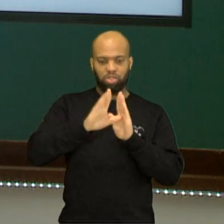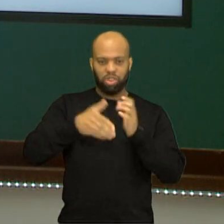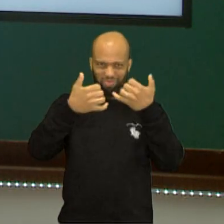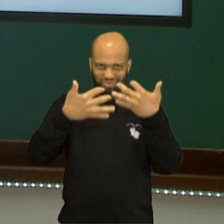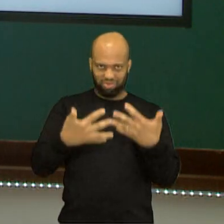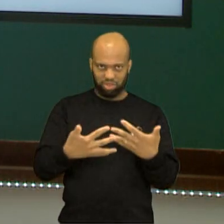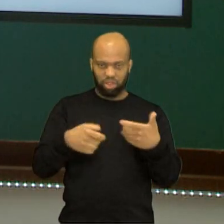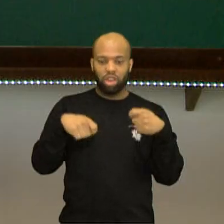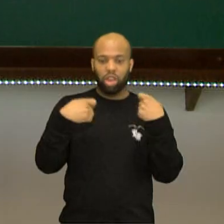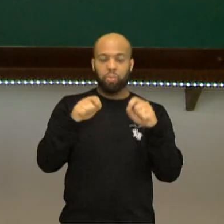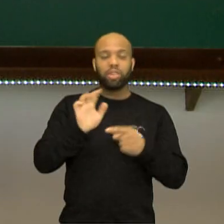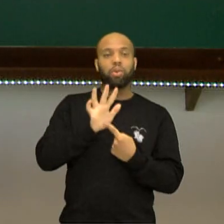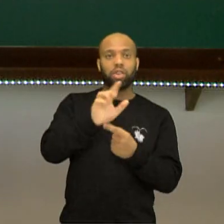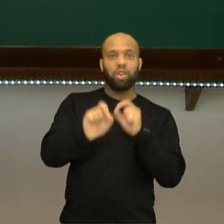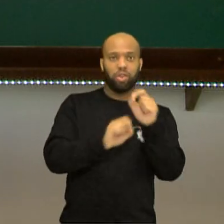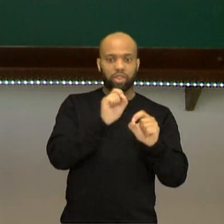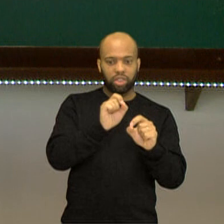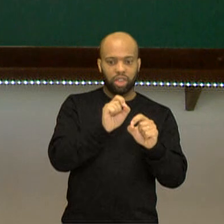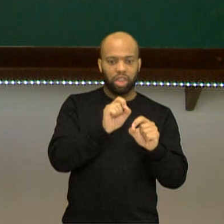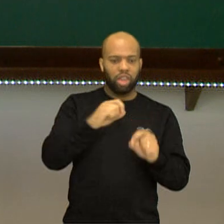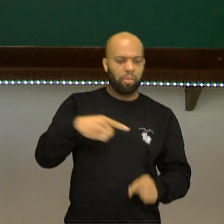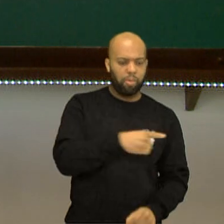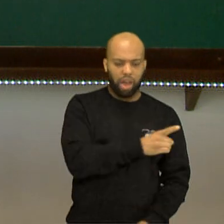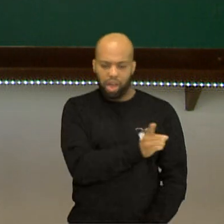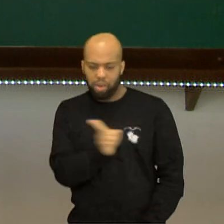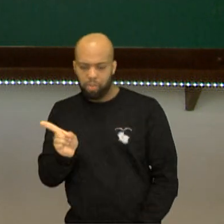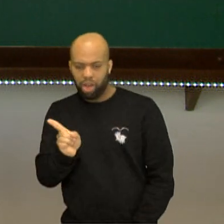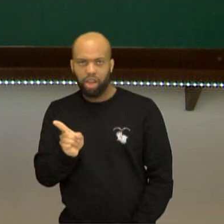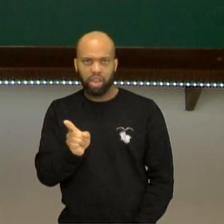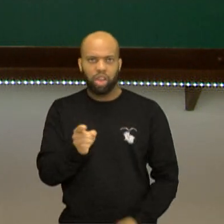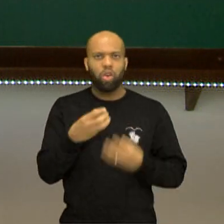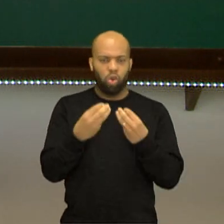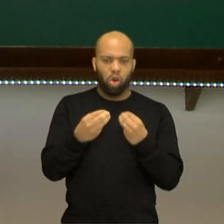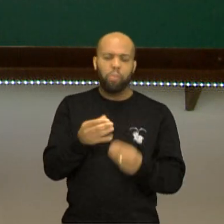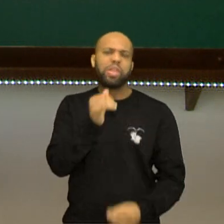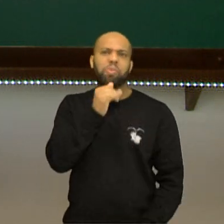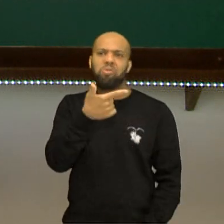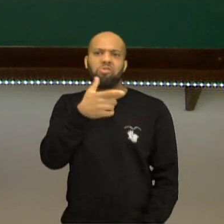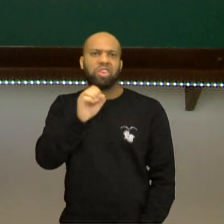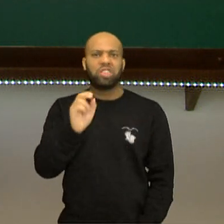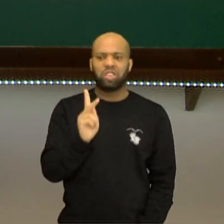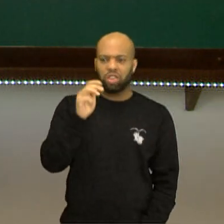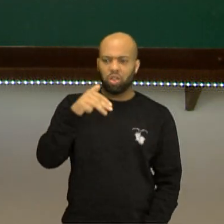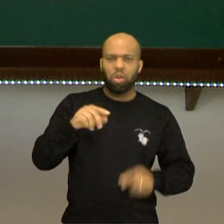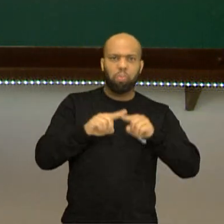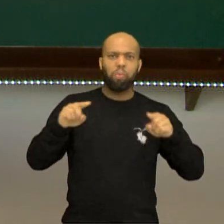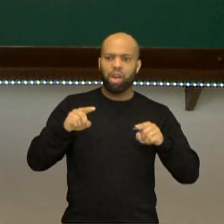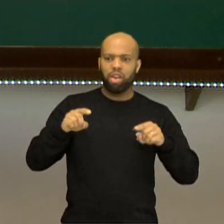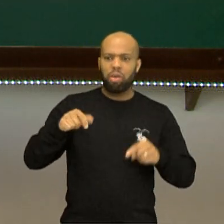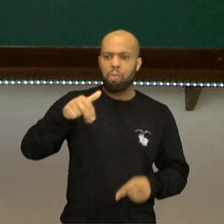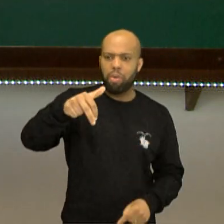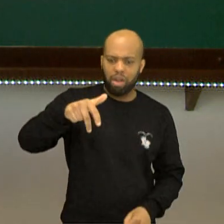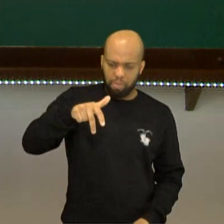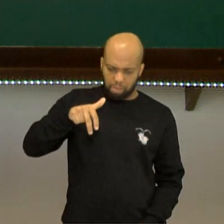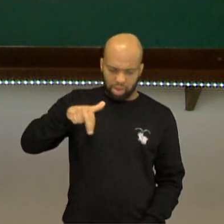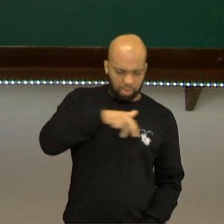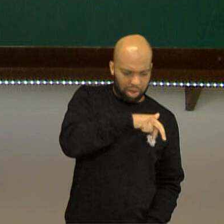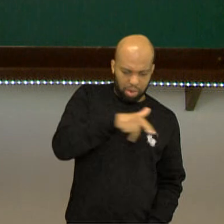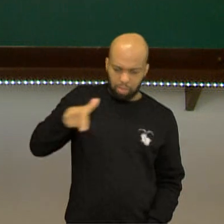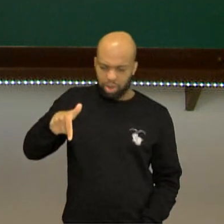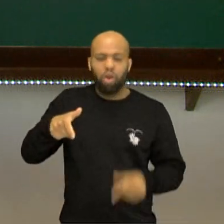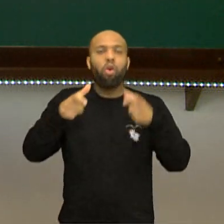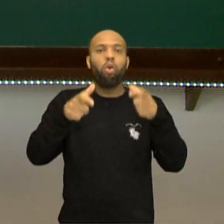precisa indicar direção e sentido, ou seja, andar 20 quilômetros à toa não adianta nada, certo? Então a gente precisa, para ficar